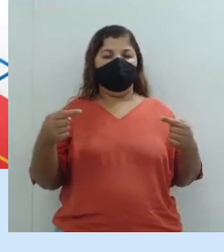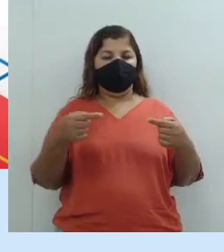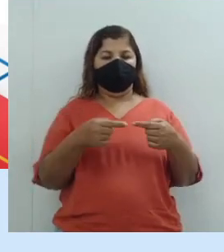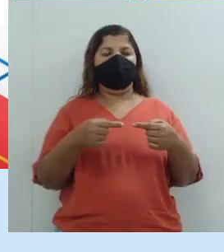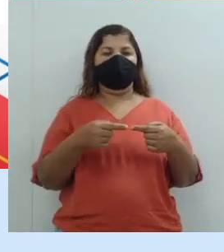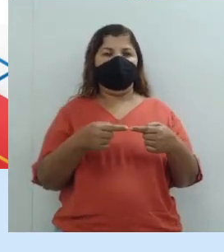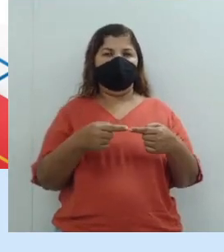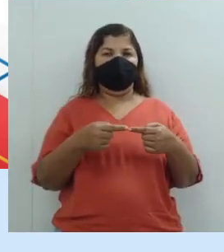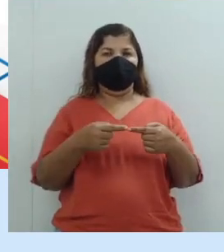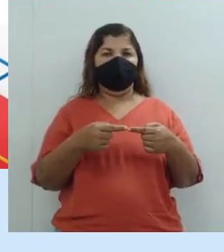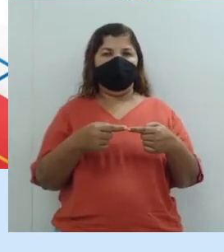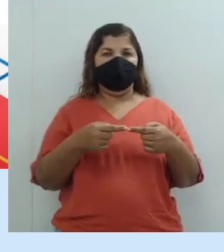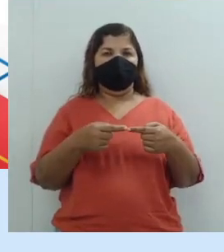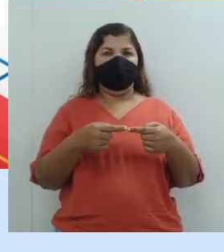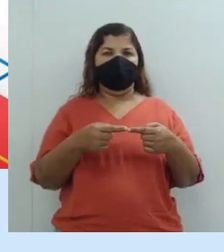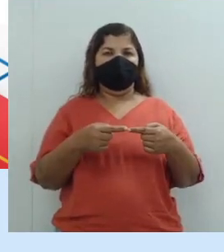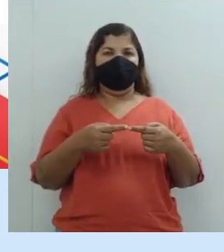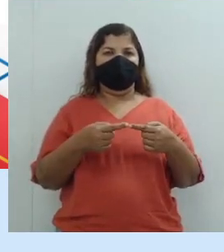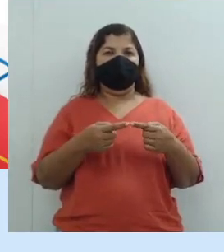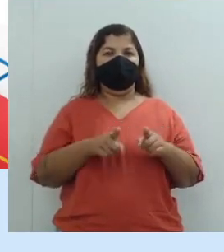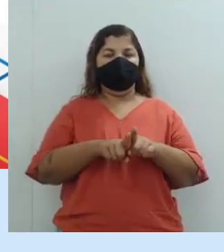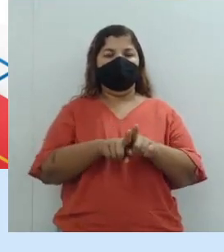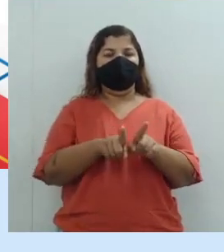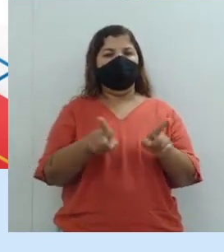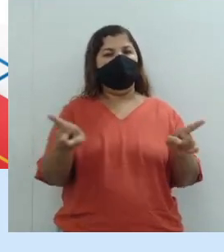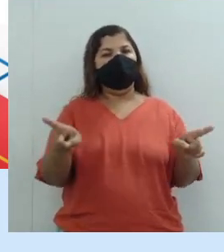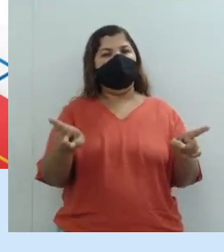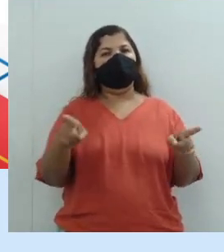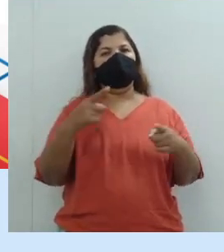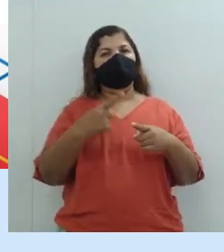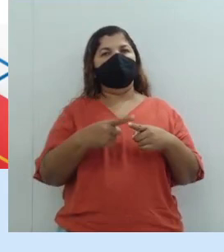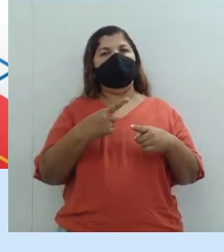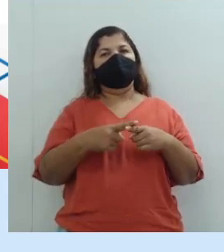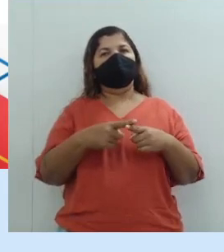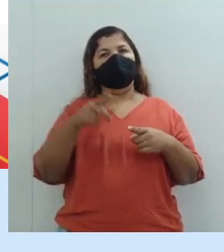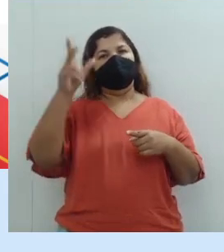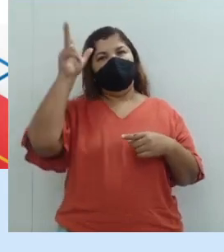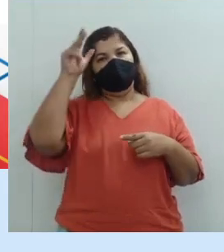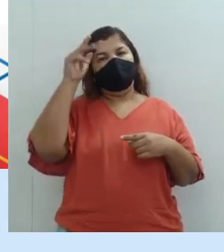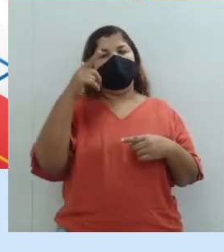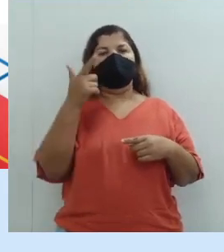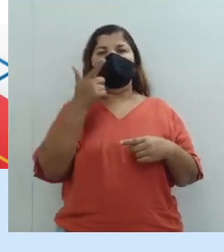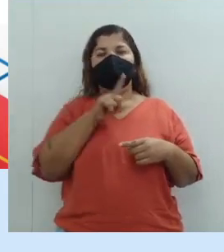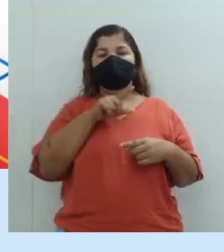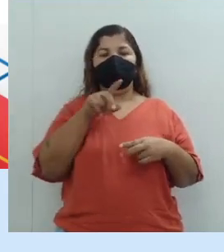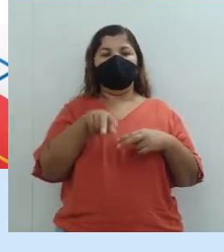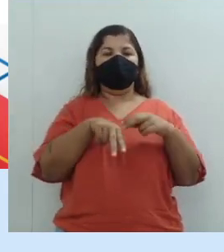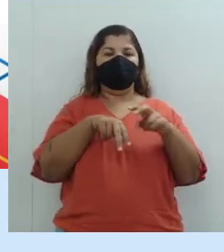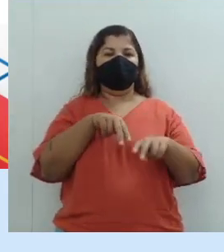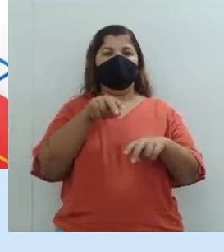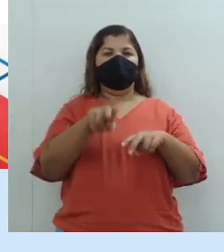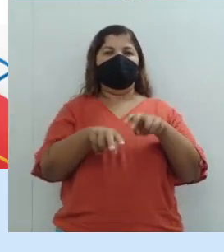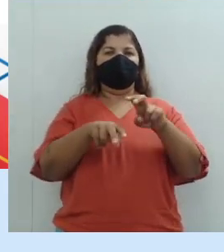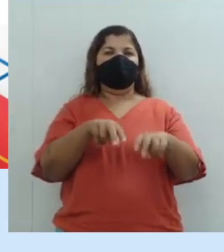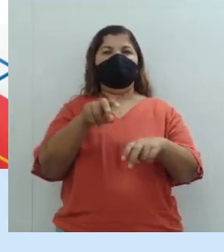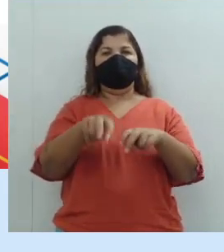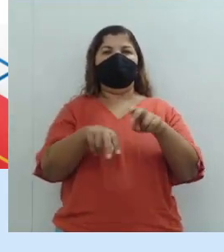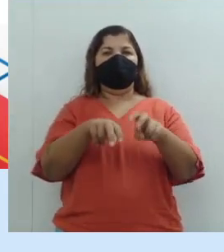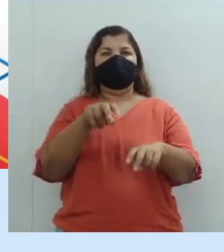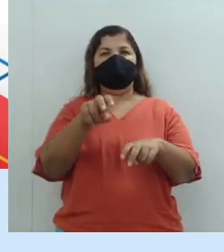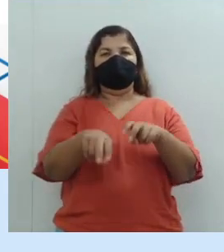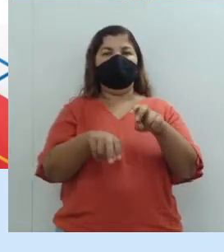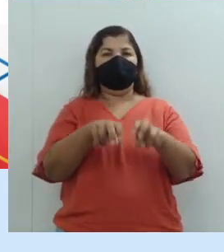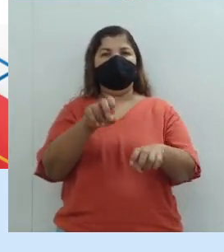numa mesma direção, porém em sentidos opostos, porque o cavalo consegue se movimentar puxando a carroça. Você pode pensar isso. Se